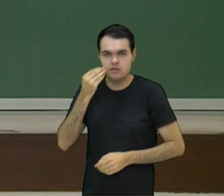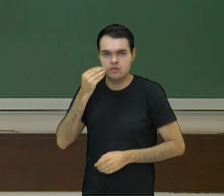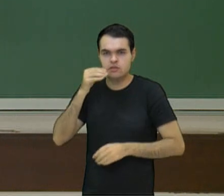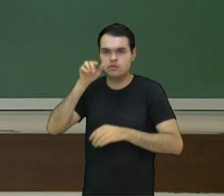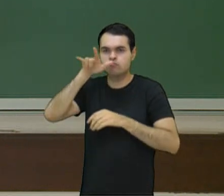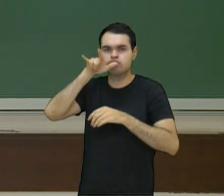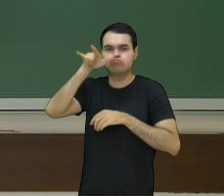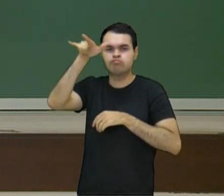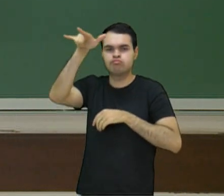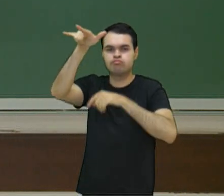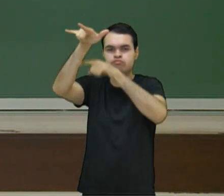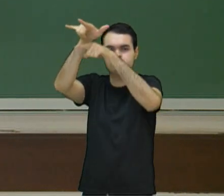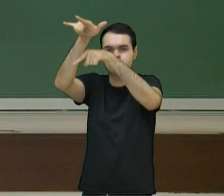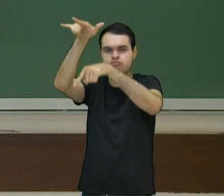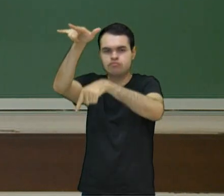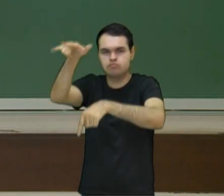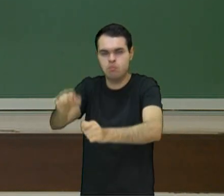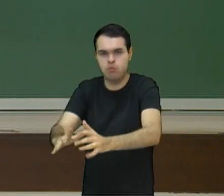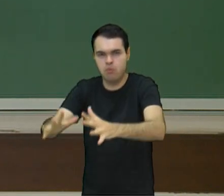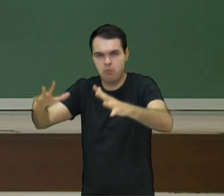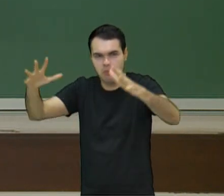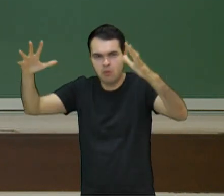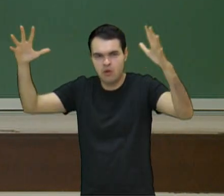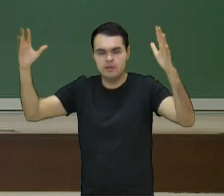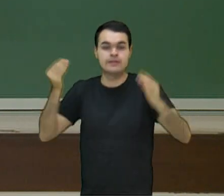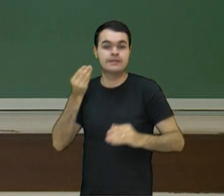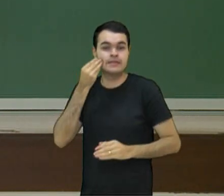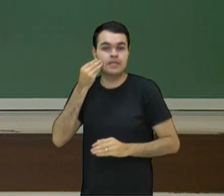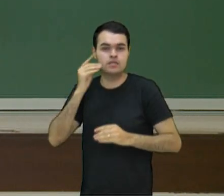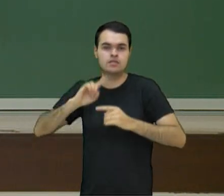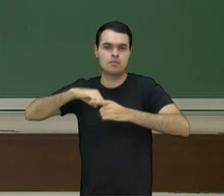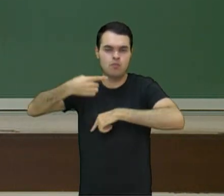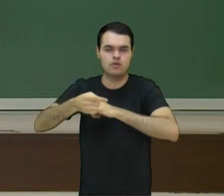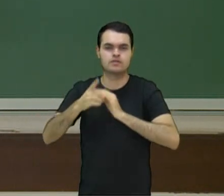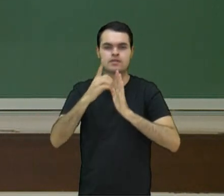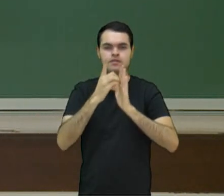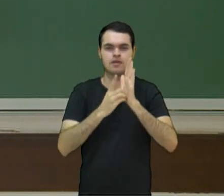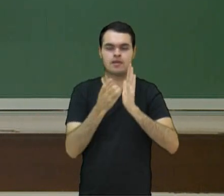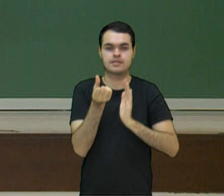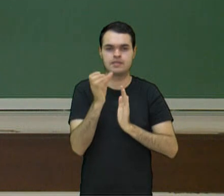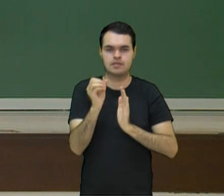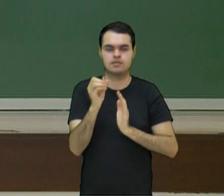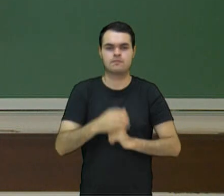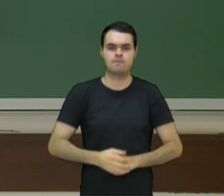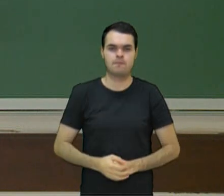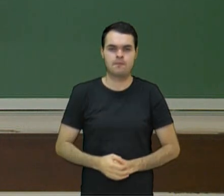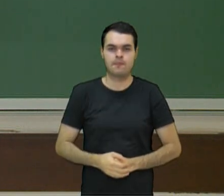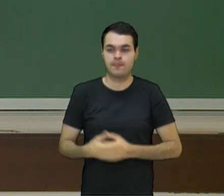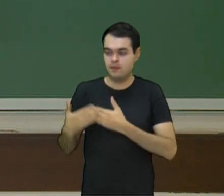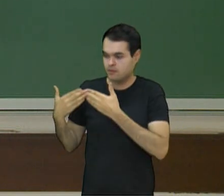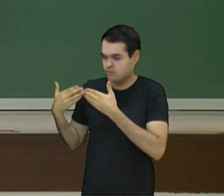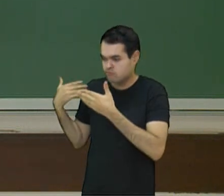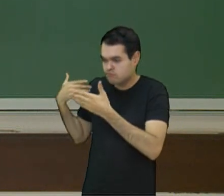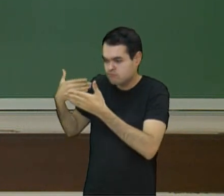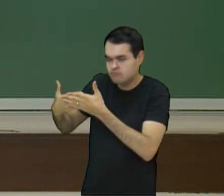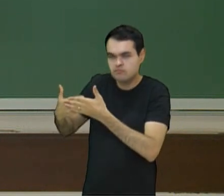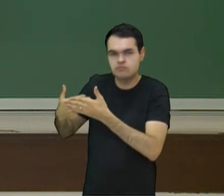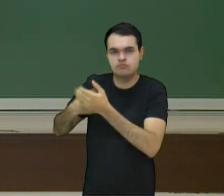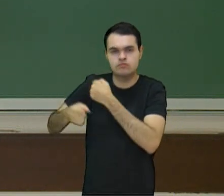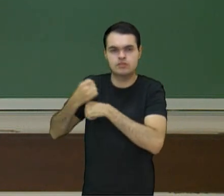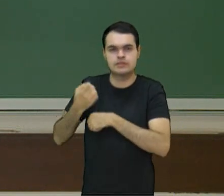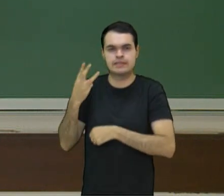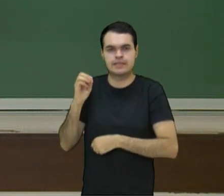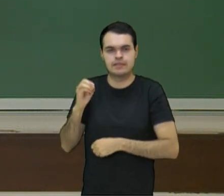pelos Estados Unidos no pós-guerra, depois da Segunda Guerra Mundial, na década de 60. E agora, nos últimos 30 anos, infelizmente,